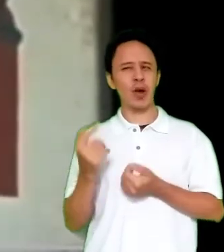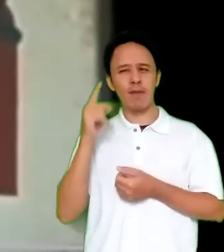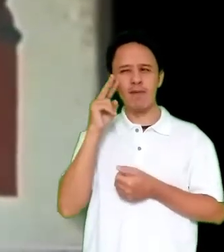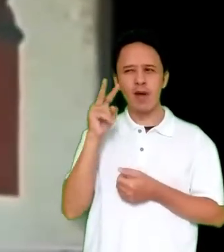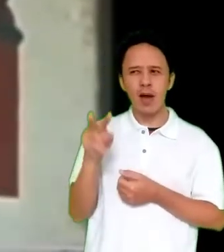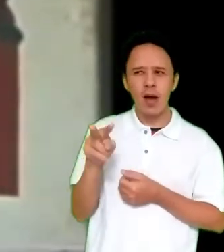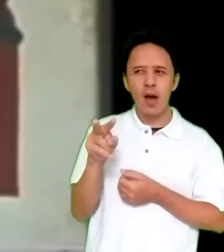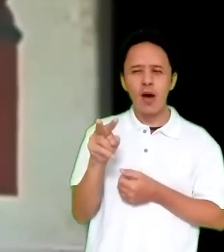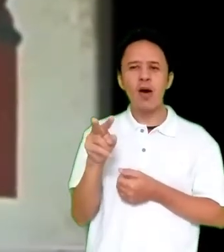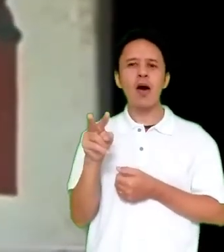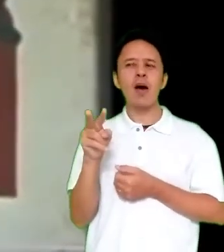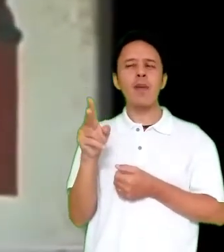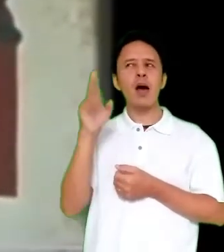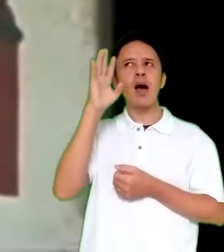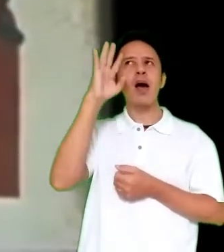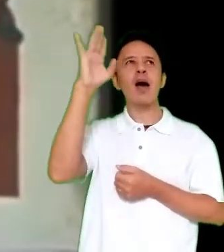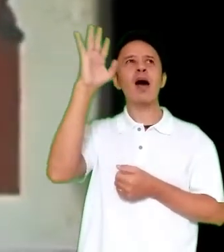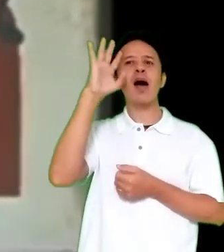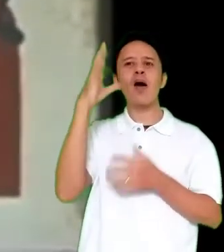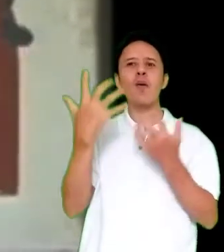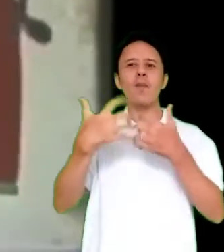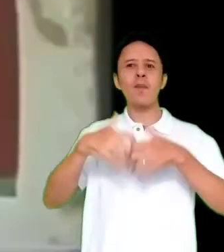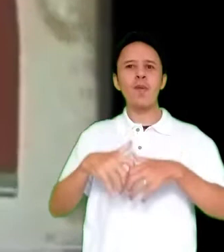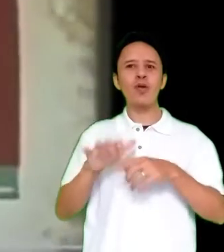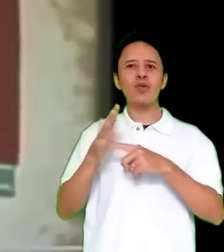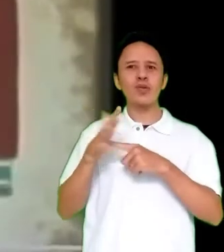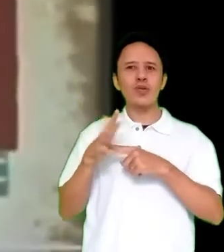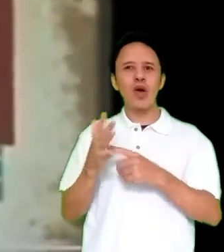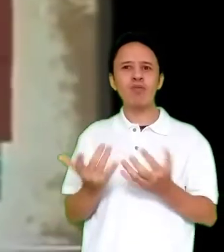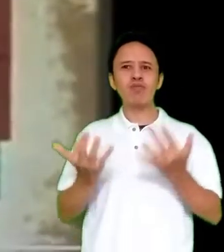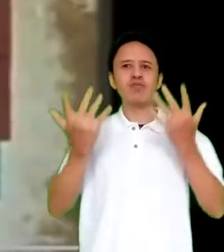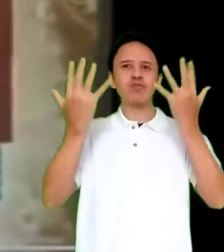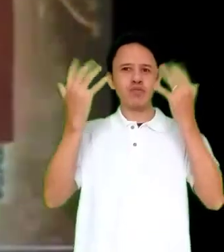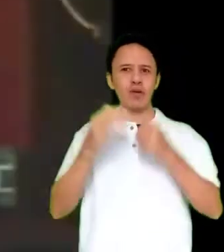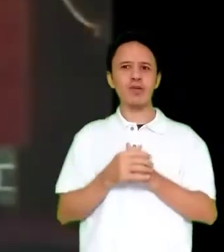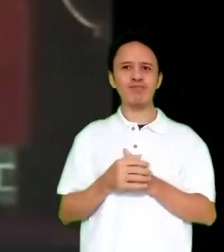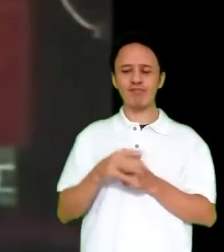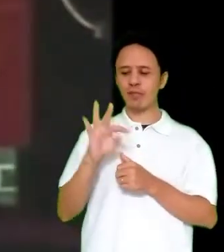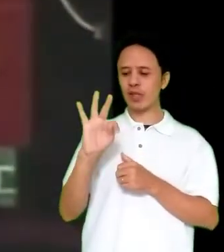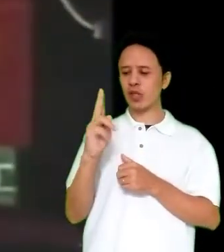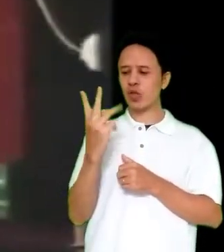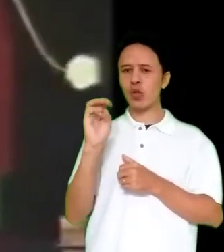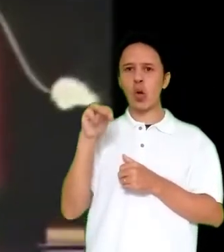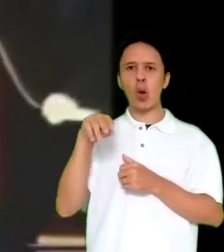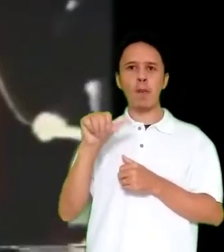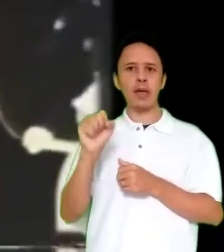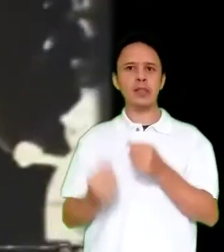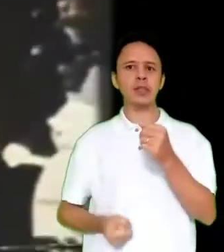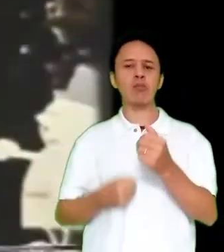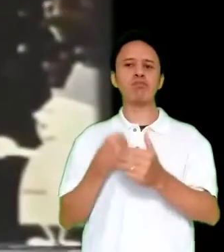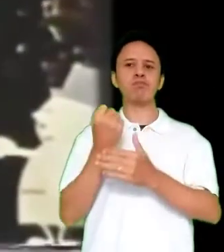chaleira de sua mãe não é mais do que uma lenda. O primeiro motor a vapor foi, na verdade, desenvolvido por Thomas Newcomen em